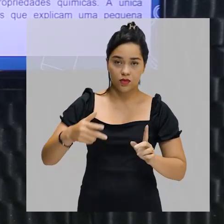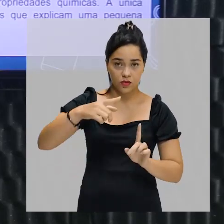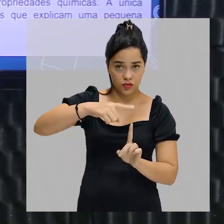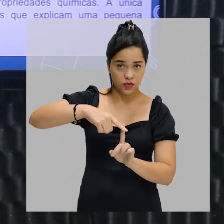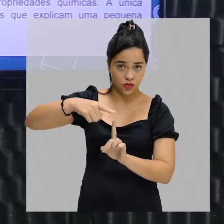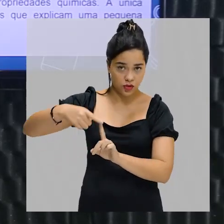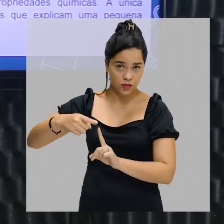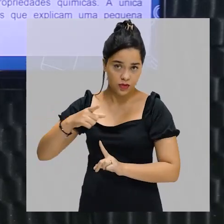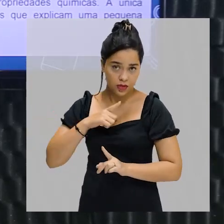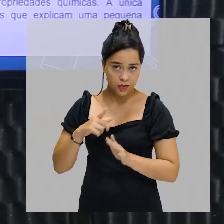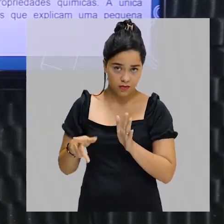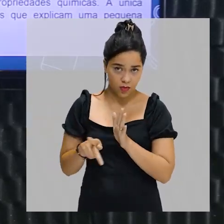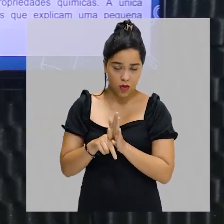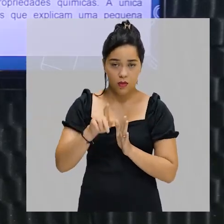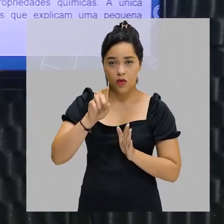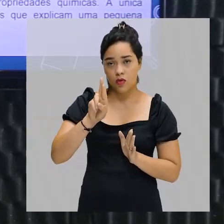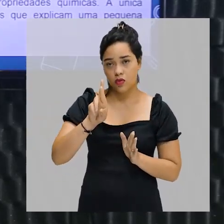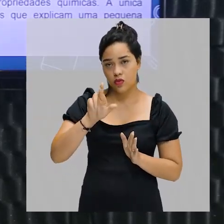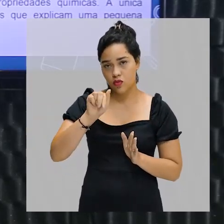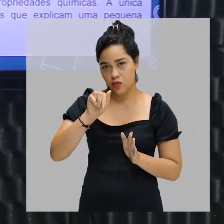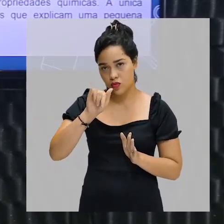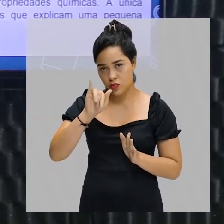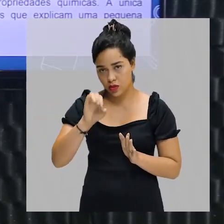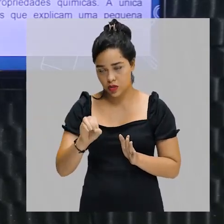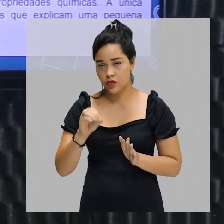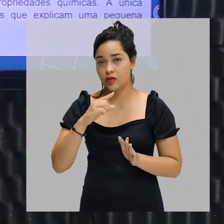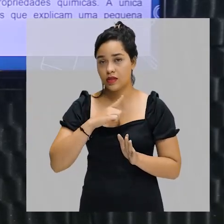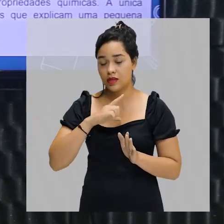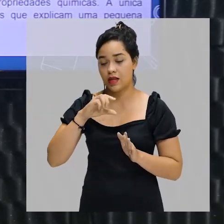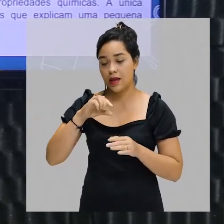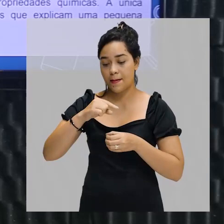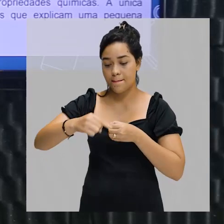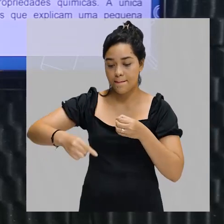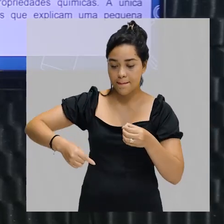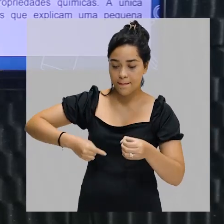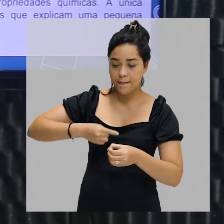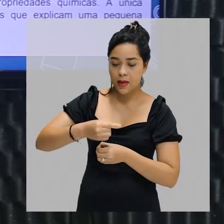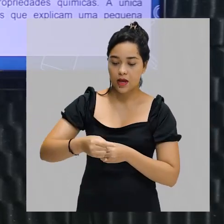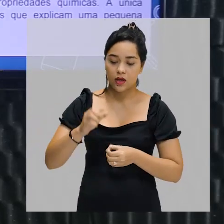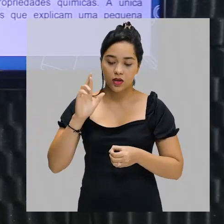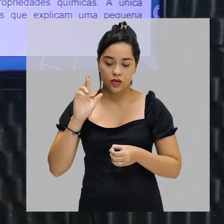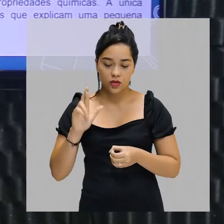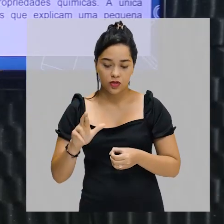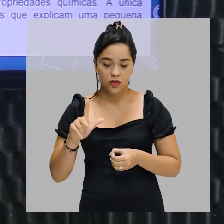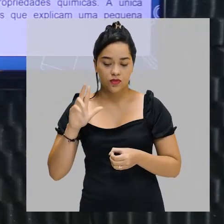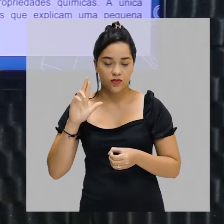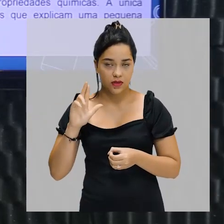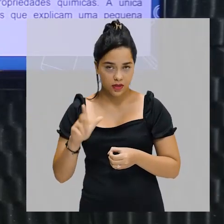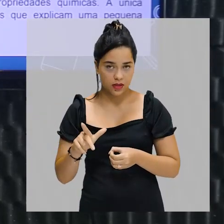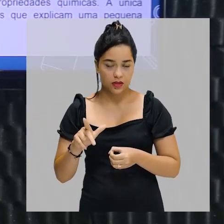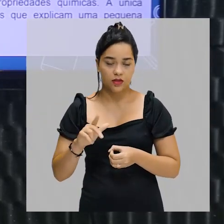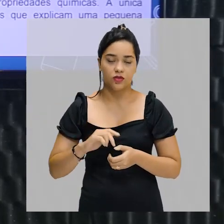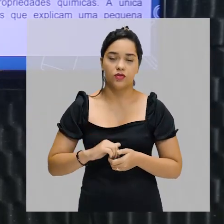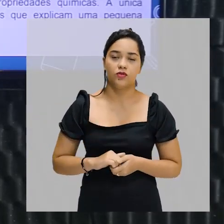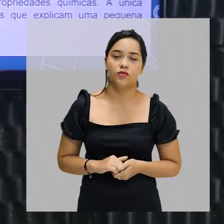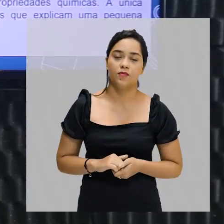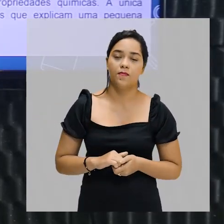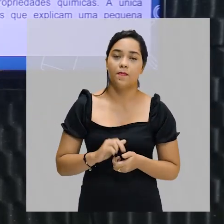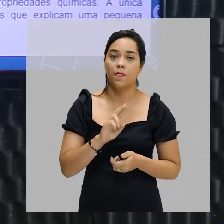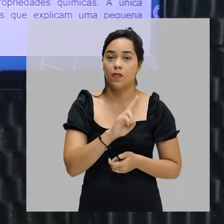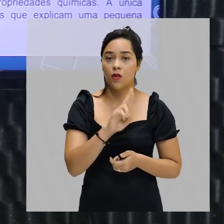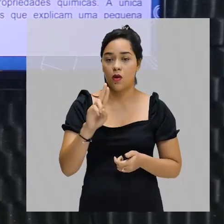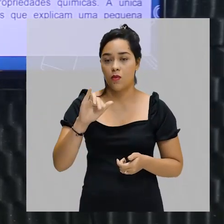certo? No caso do urânio, por exemplo, que vai ter massas atômicas diferentes. Okay? Isso é que nós chamamos